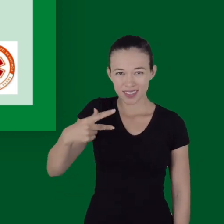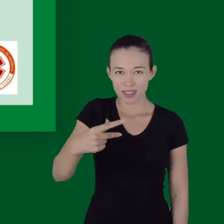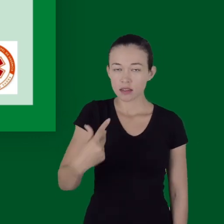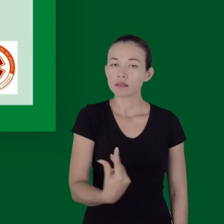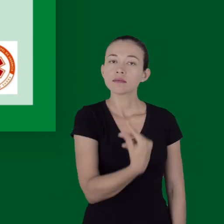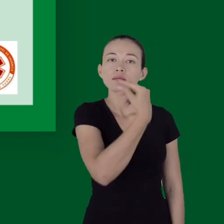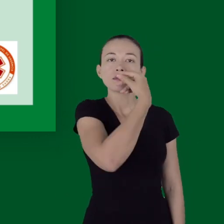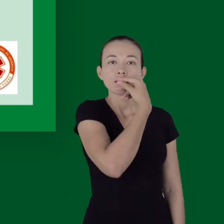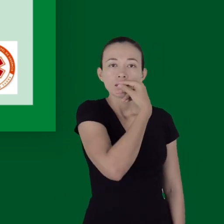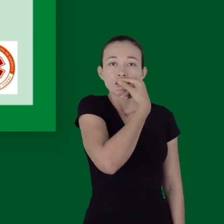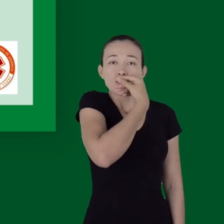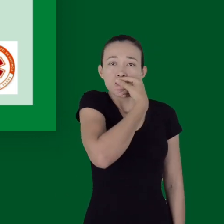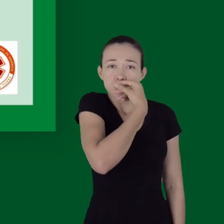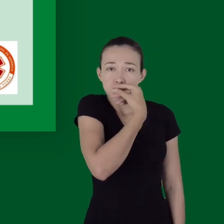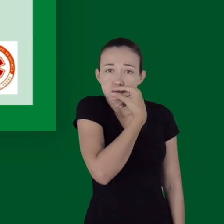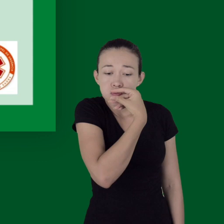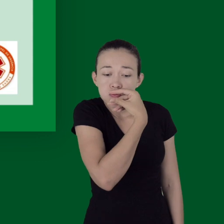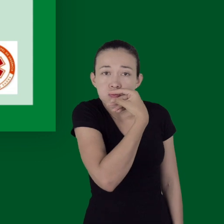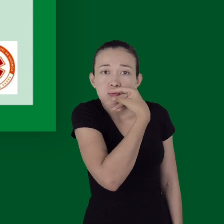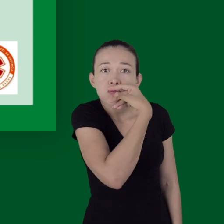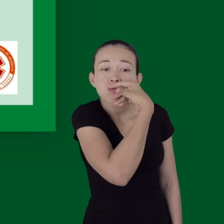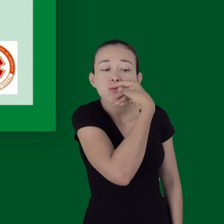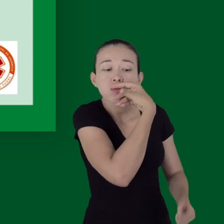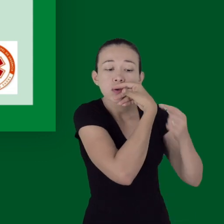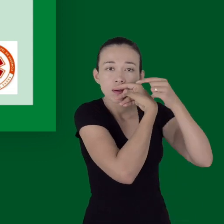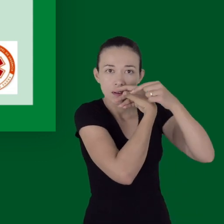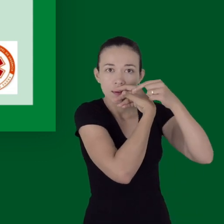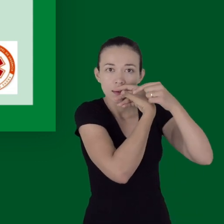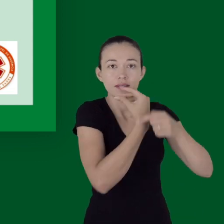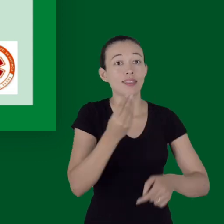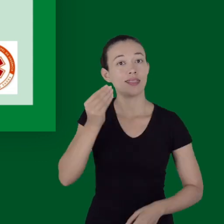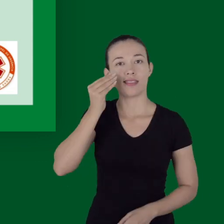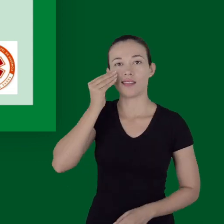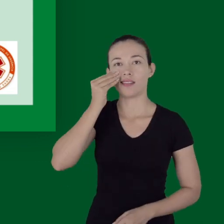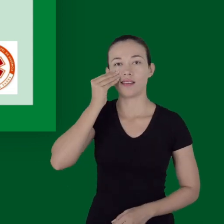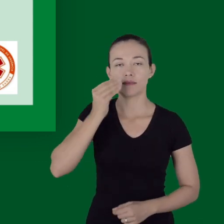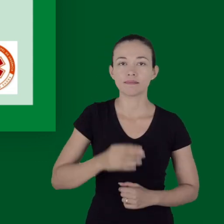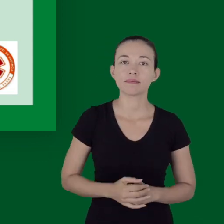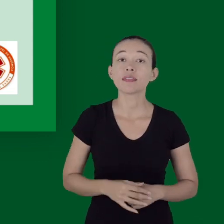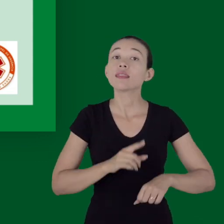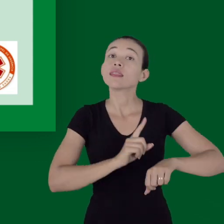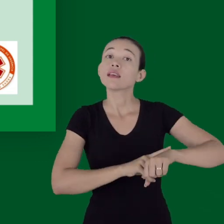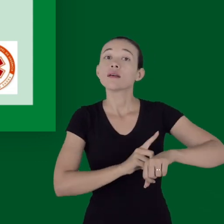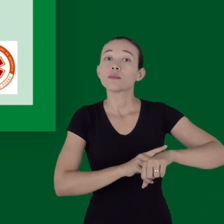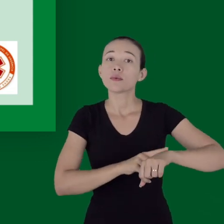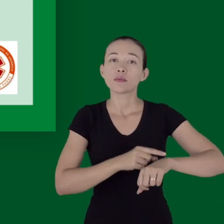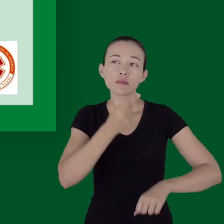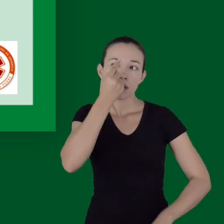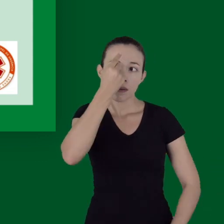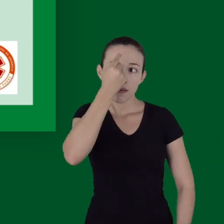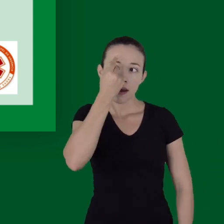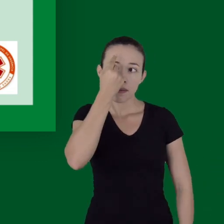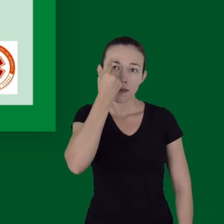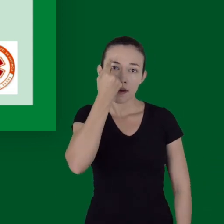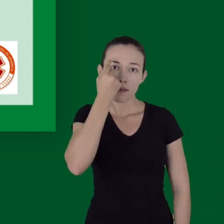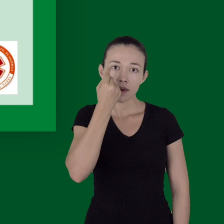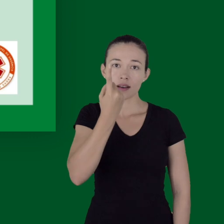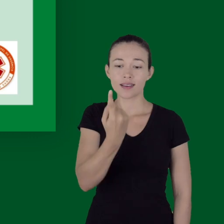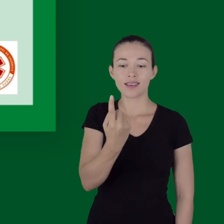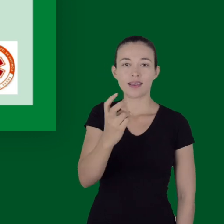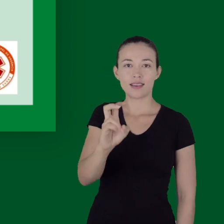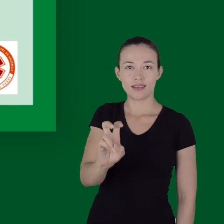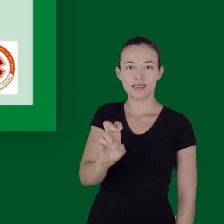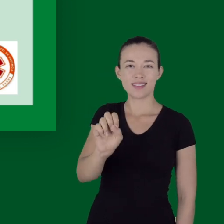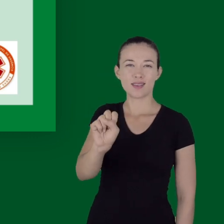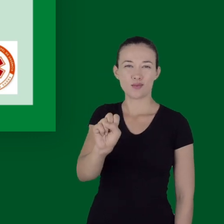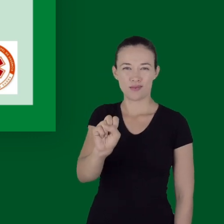Primeiro o paciente vai soprar uma seringa de 10. A ideia é ele tentar empurrar o êmbolo enquanto ele está soprando